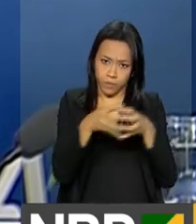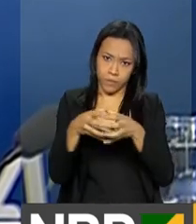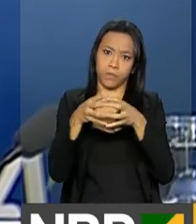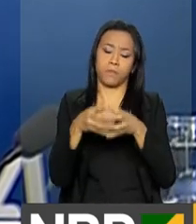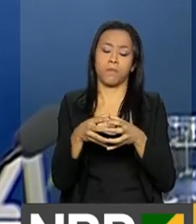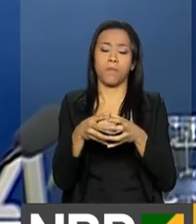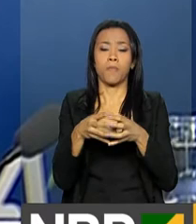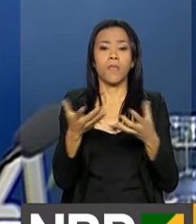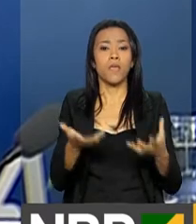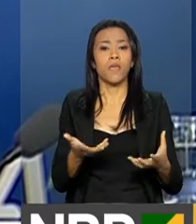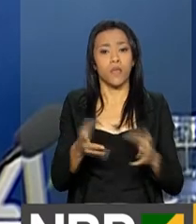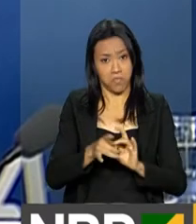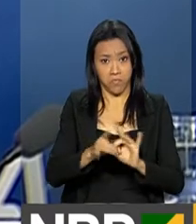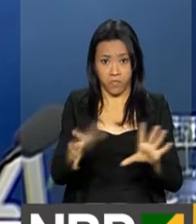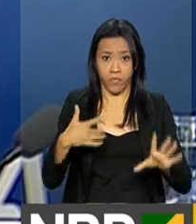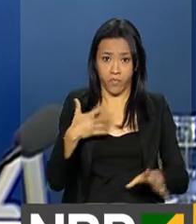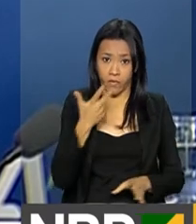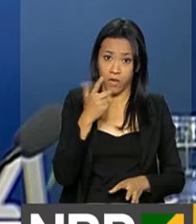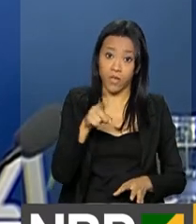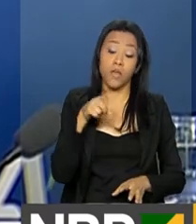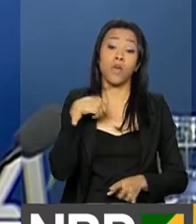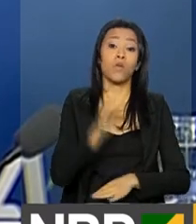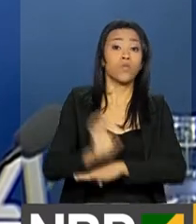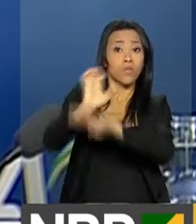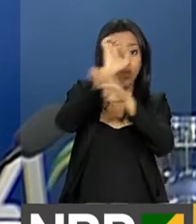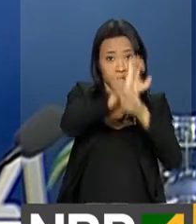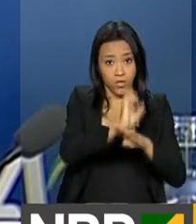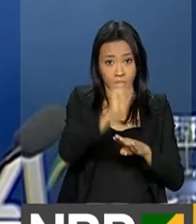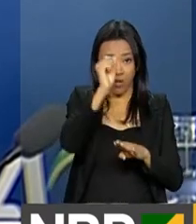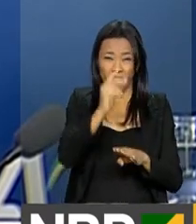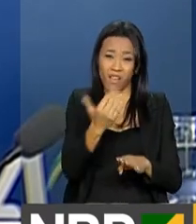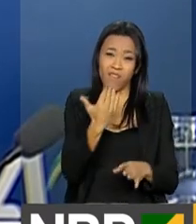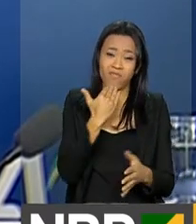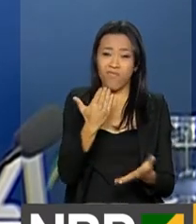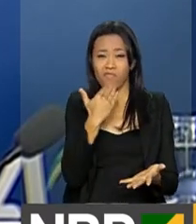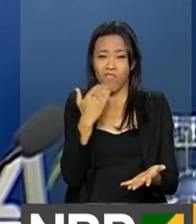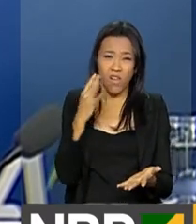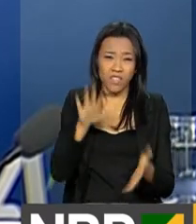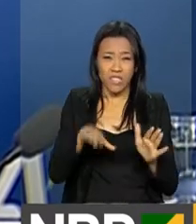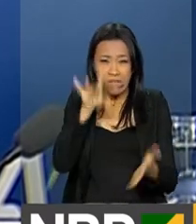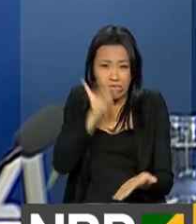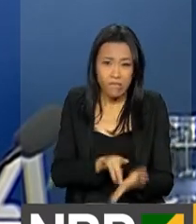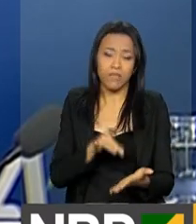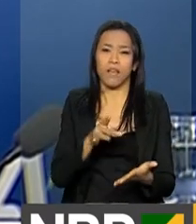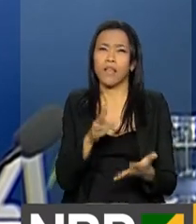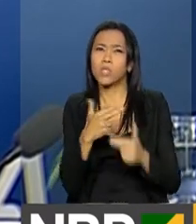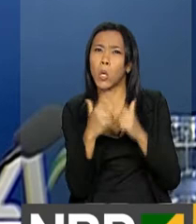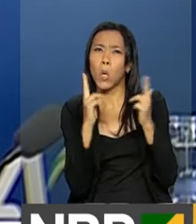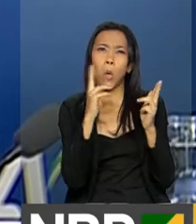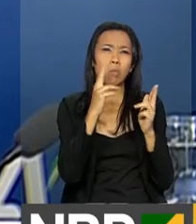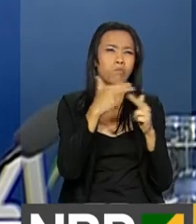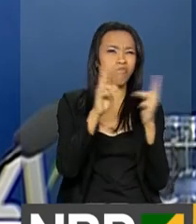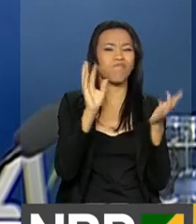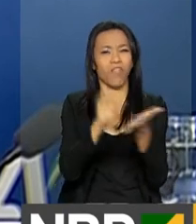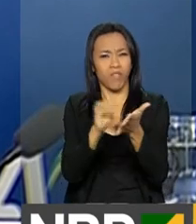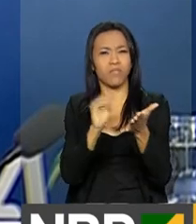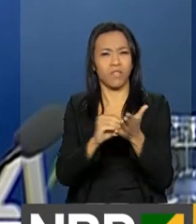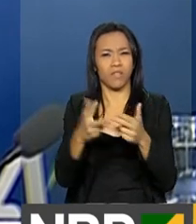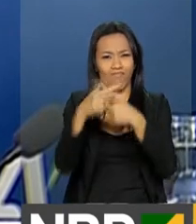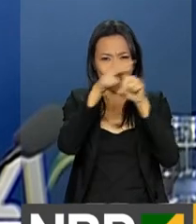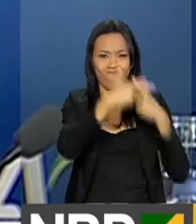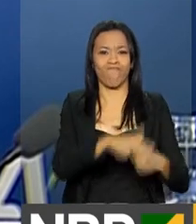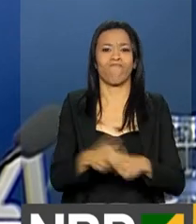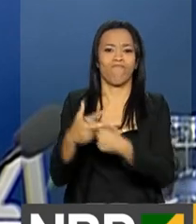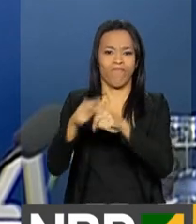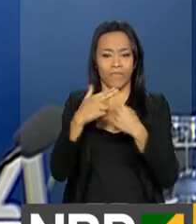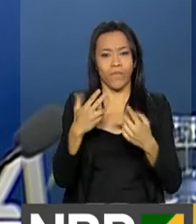dizê-lo, a nossa federação é a federação capenga. Ela não é verdadeira, ela é artificial, não é? Tanto que